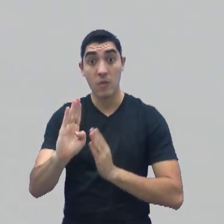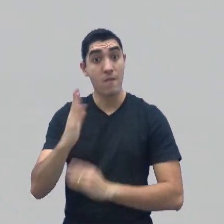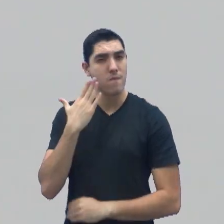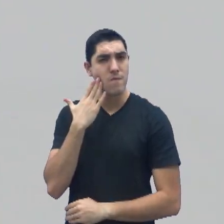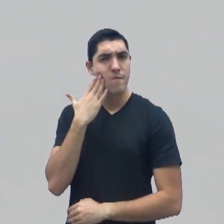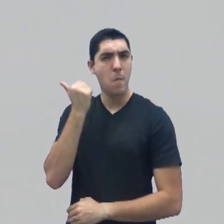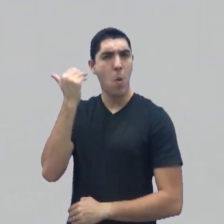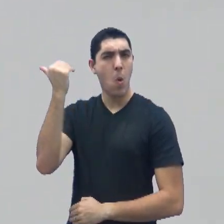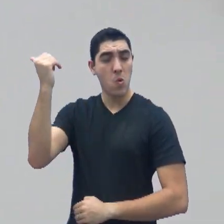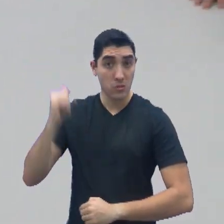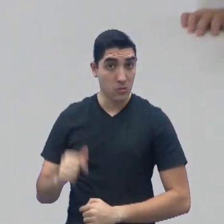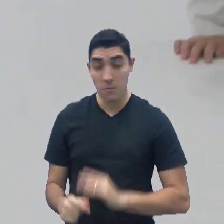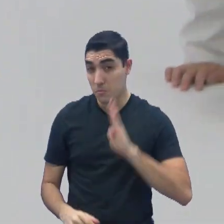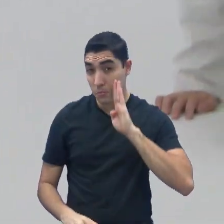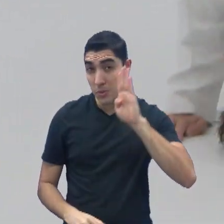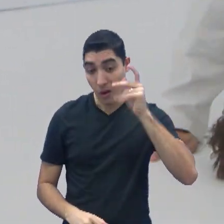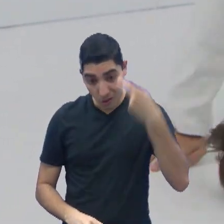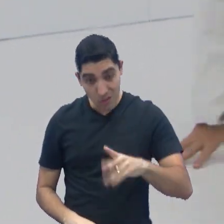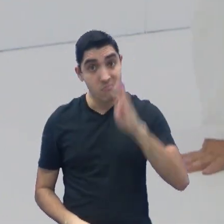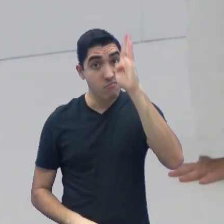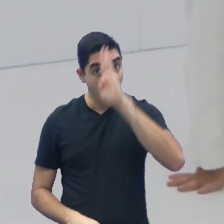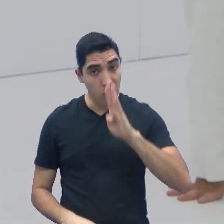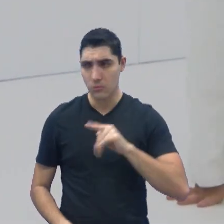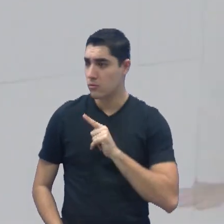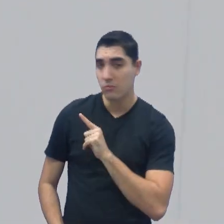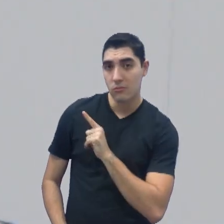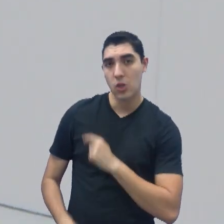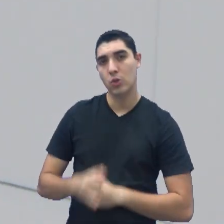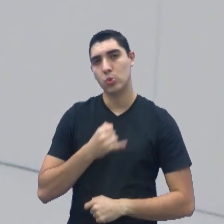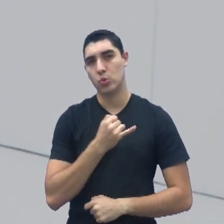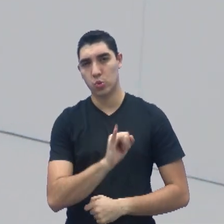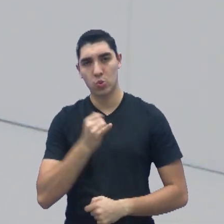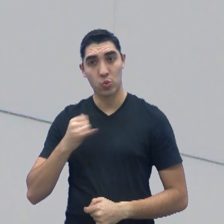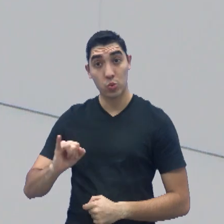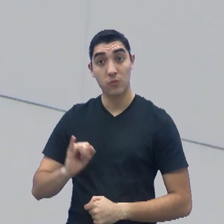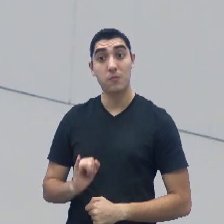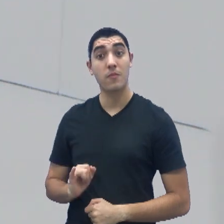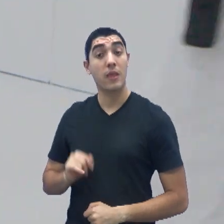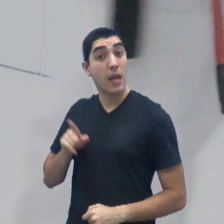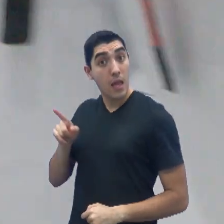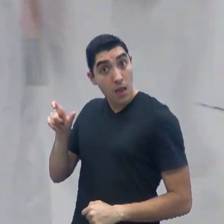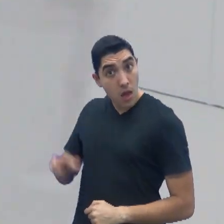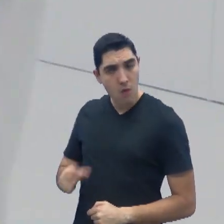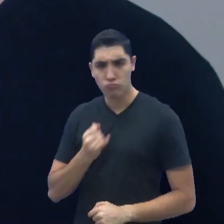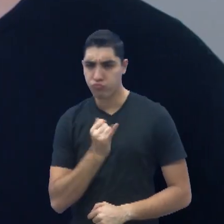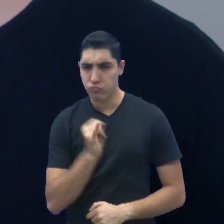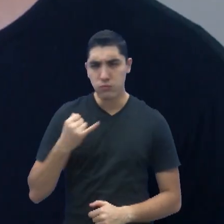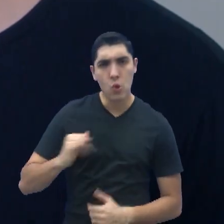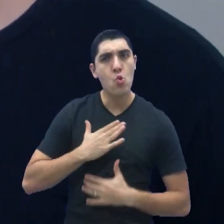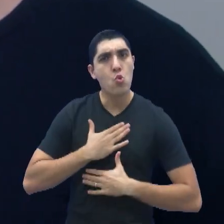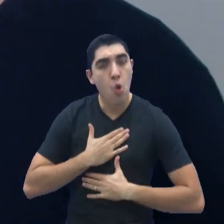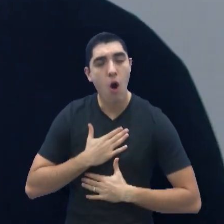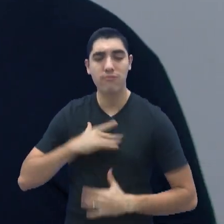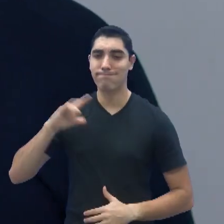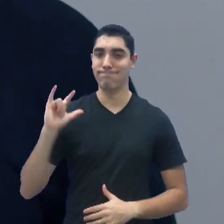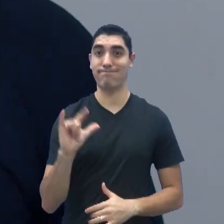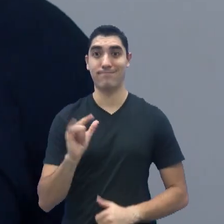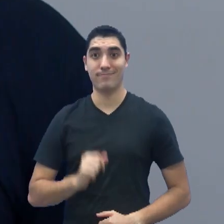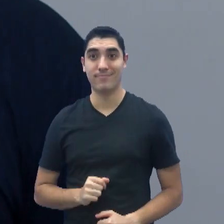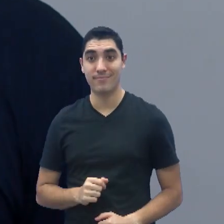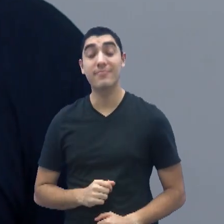mundo, principalmente aqui no Brasil. O jiu-jitsu foi a arte milenar que encantou o garoto. Desde os 3